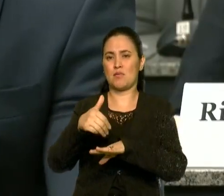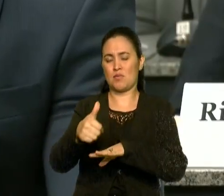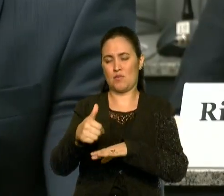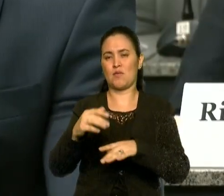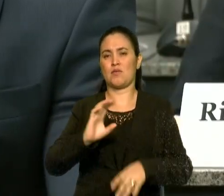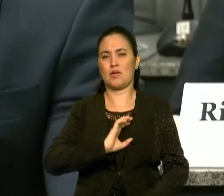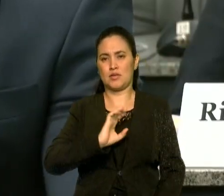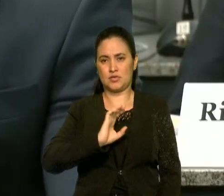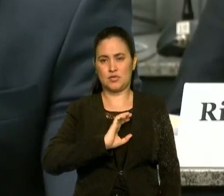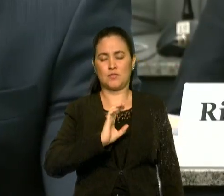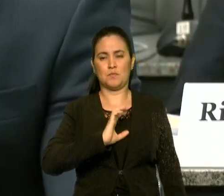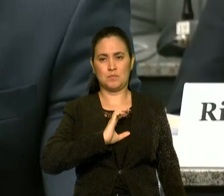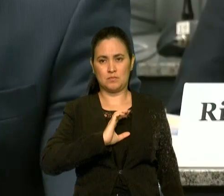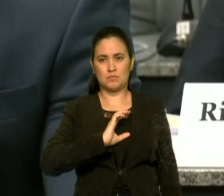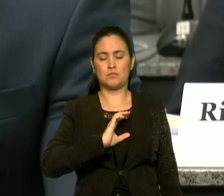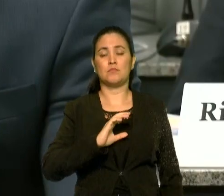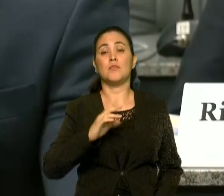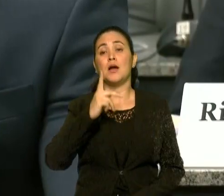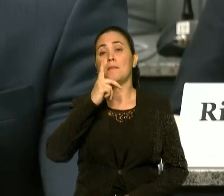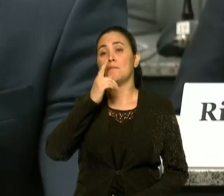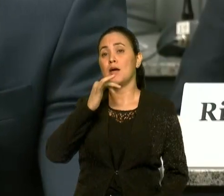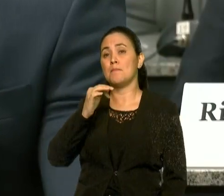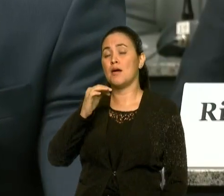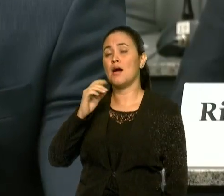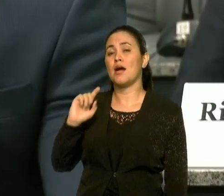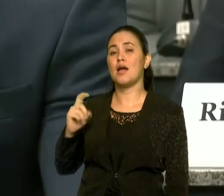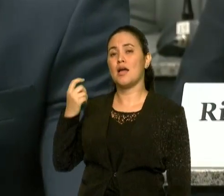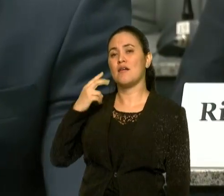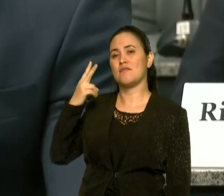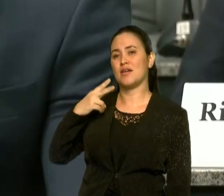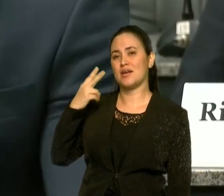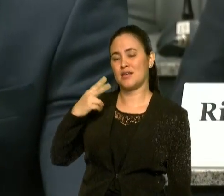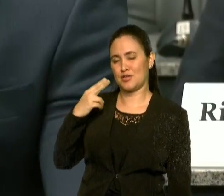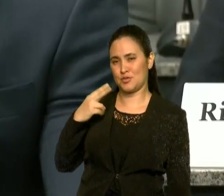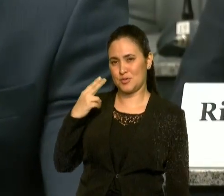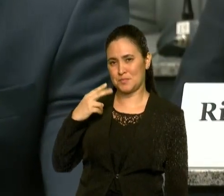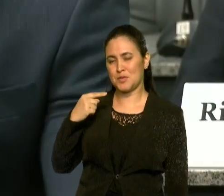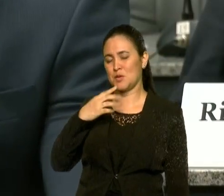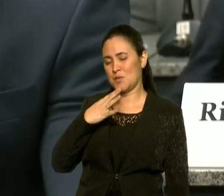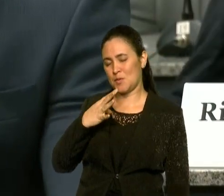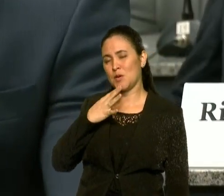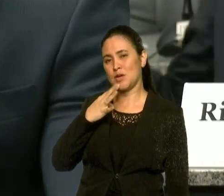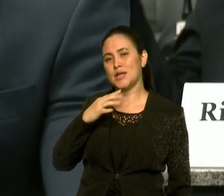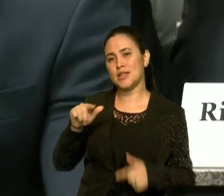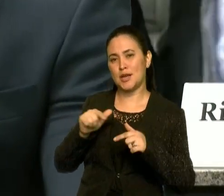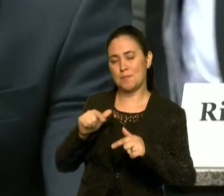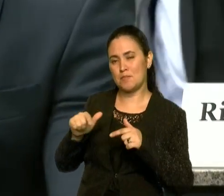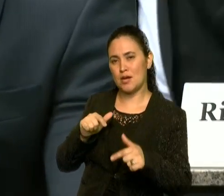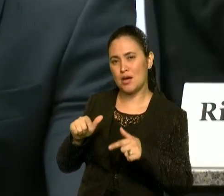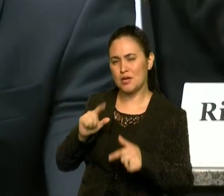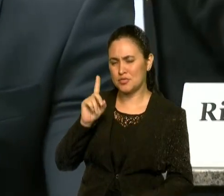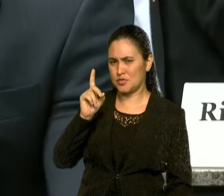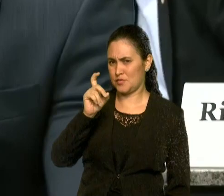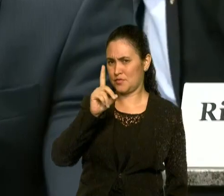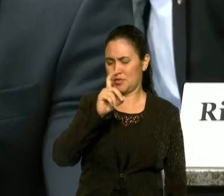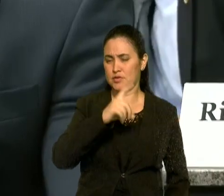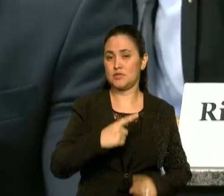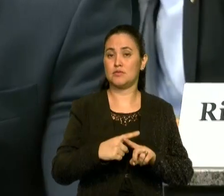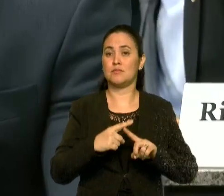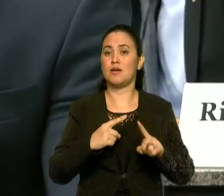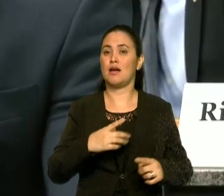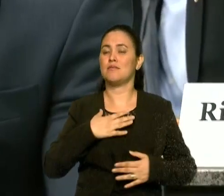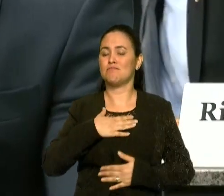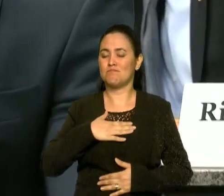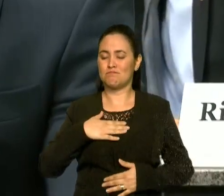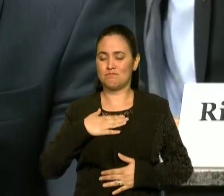têm aqui na cidade de Caxias. E ser vereador é uma guerra muito difícil, mas, acima de tudo, uma coisa muito prazerosa. E quando você